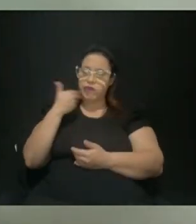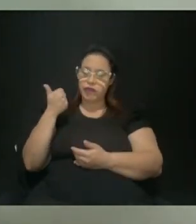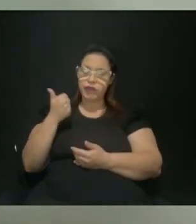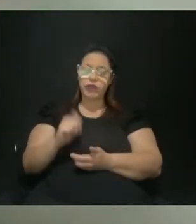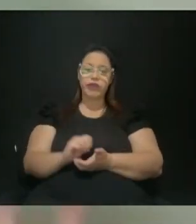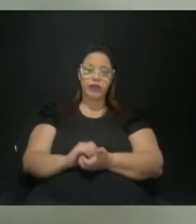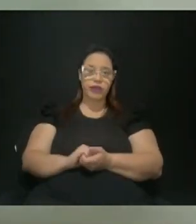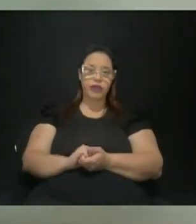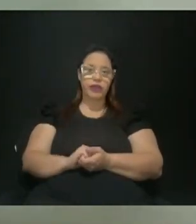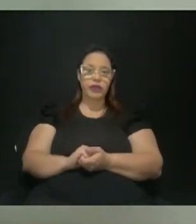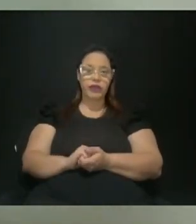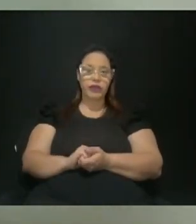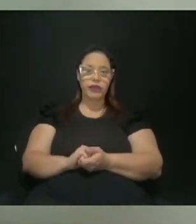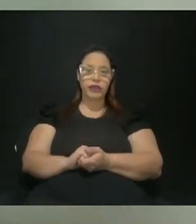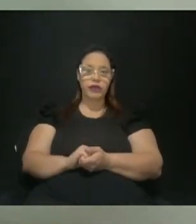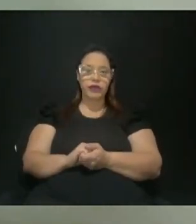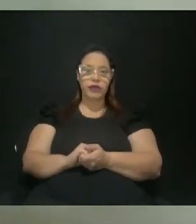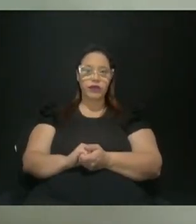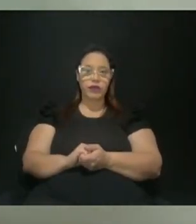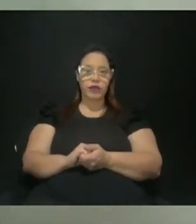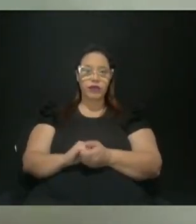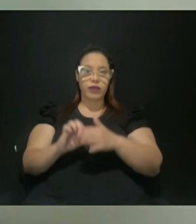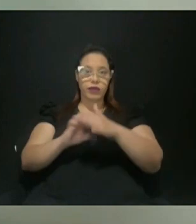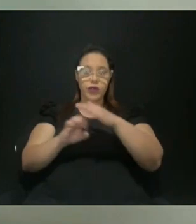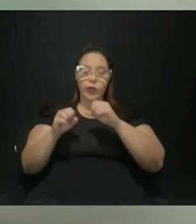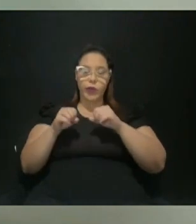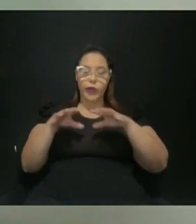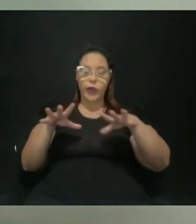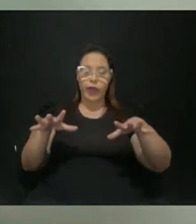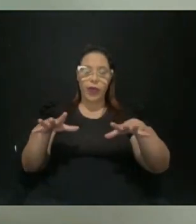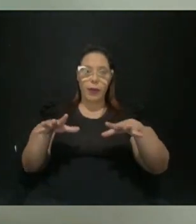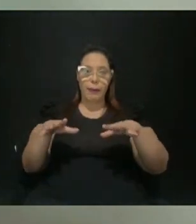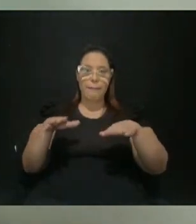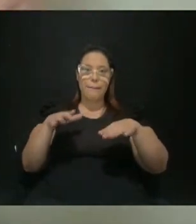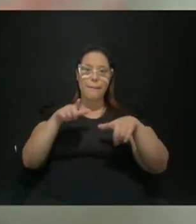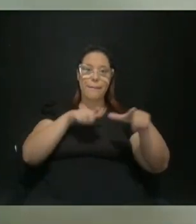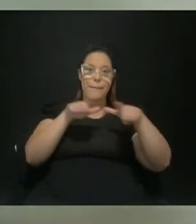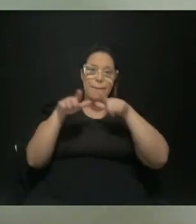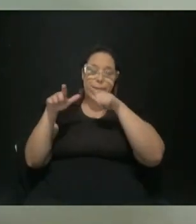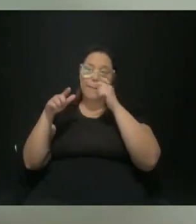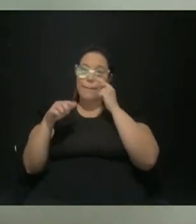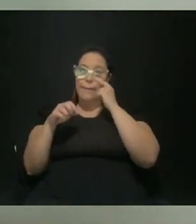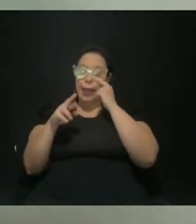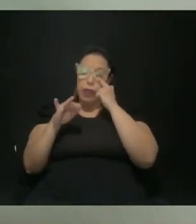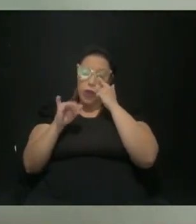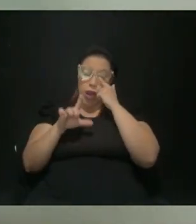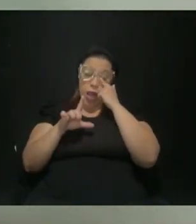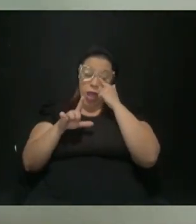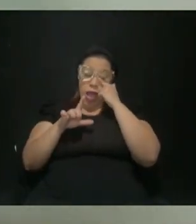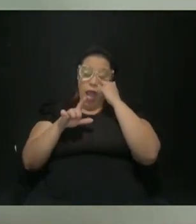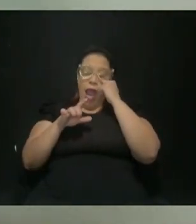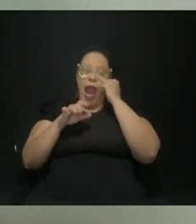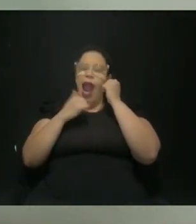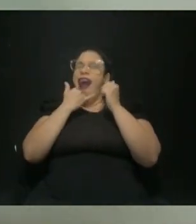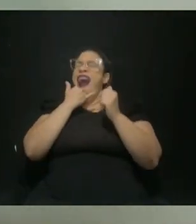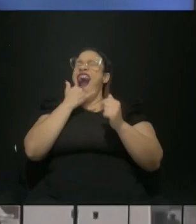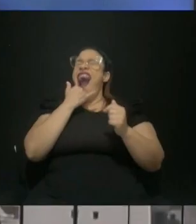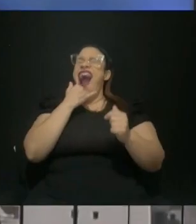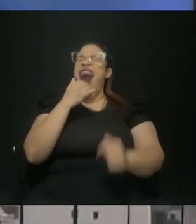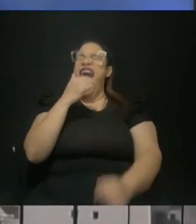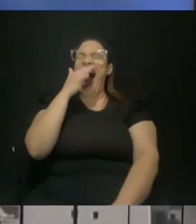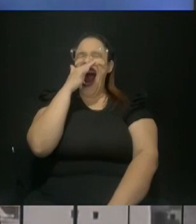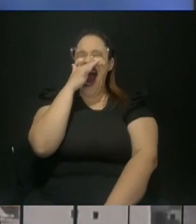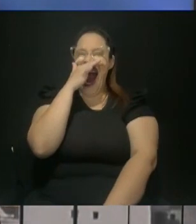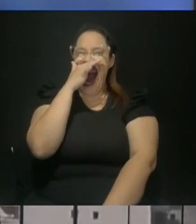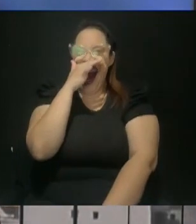processos da empresa, das emissões. Mas o mercado regulado vai ser um gigantesco avanço aí para o país. Para